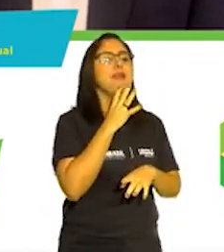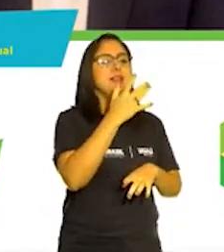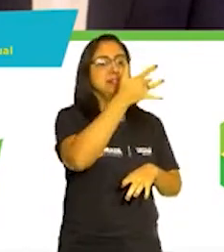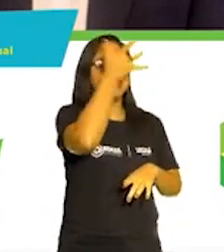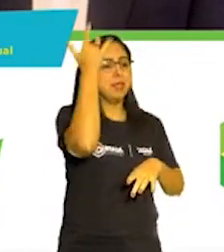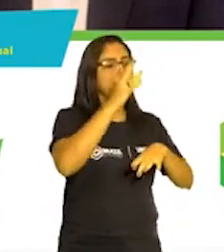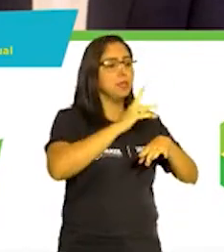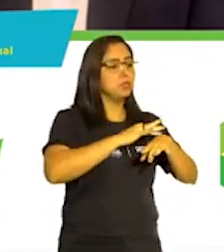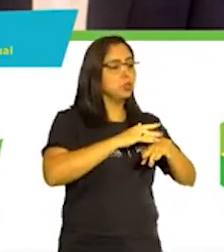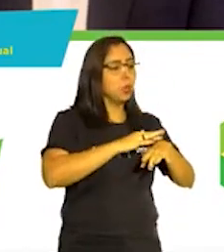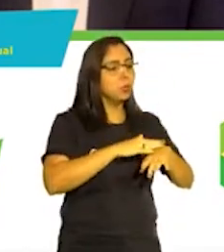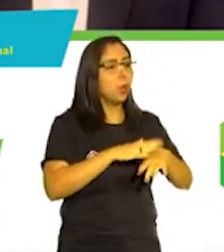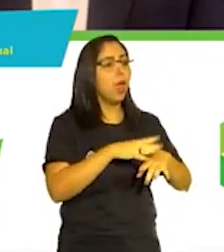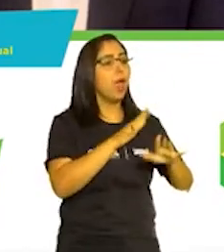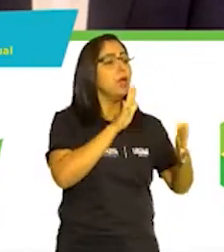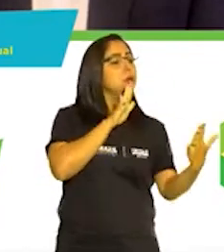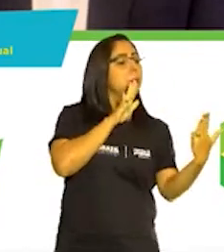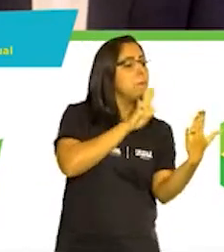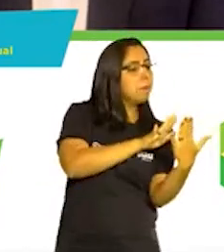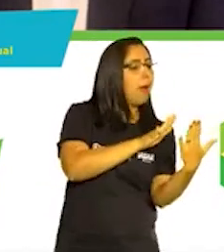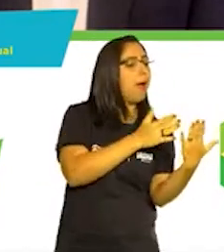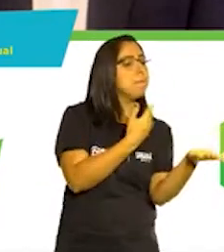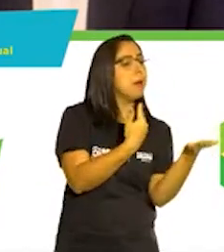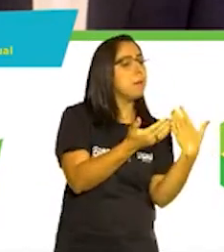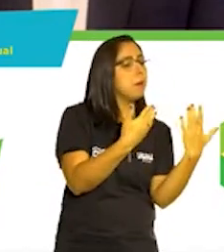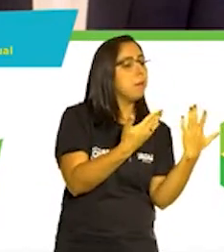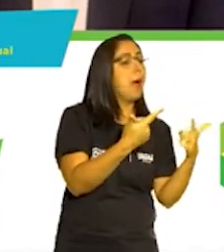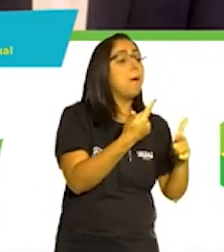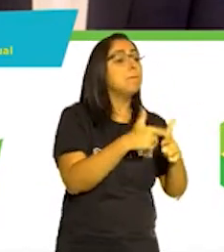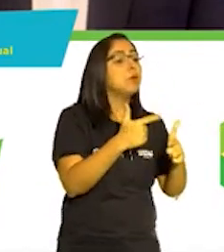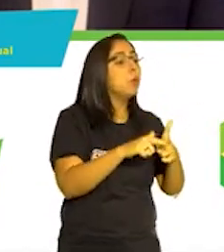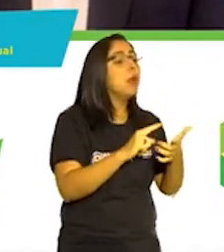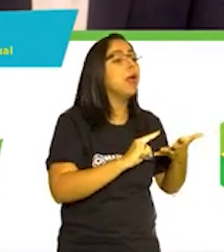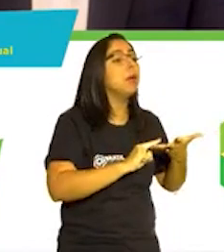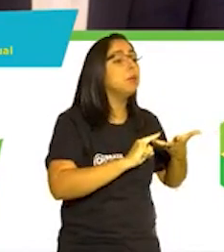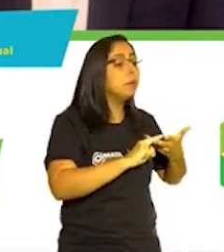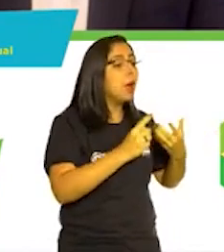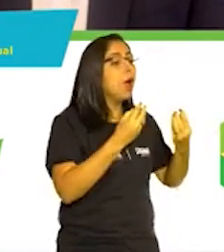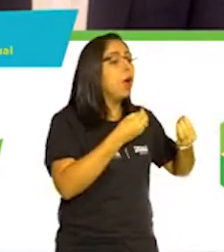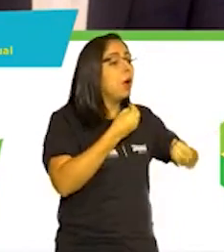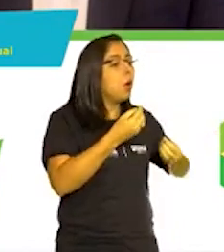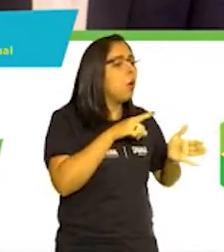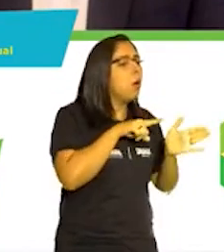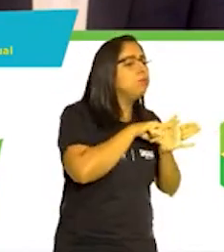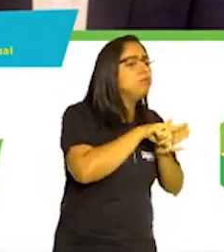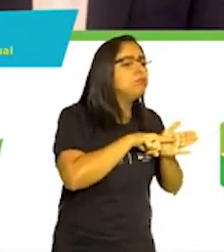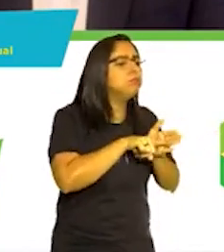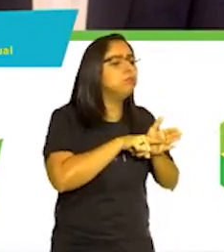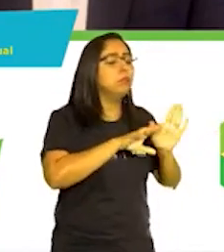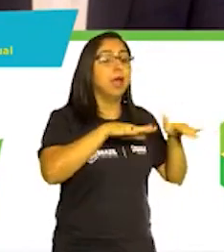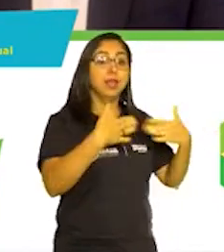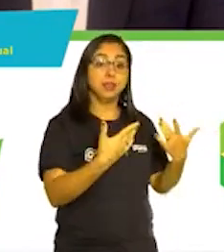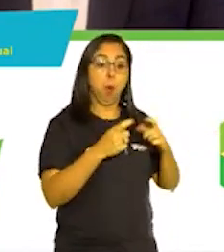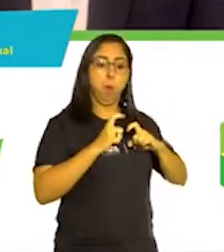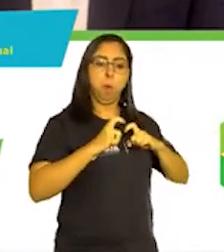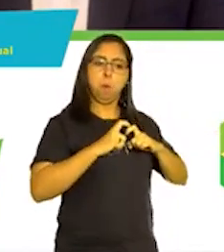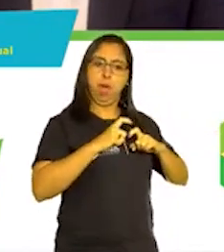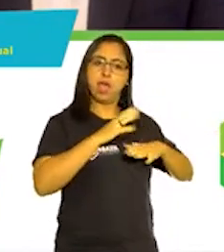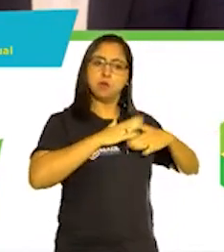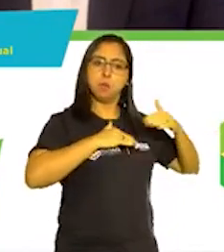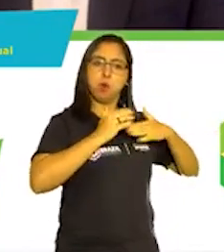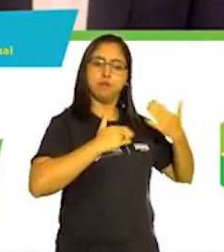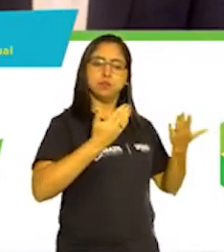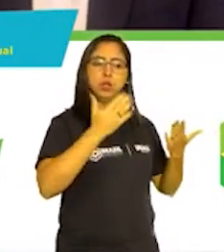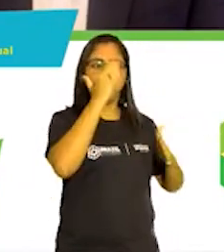atender o paciente para saber qual é o problema dele e aí ele vai desenhar uma solução específica para ele e